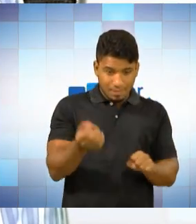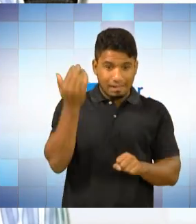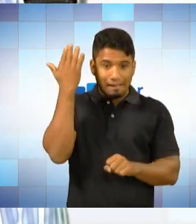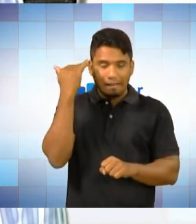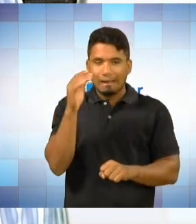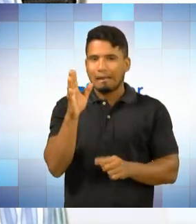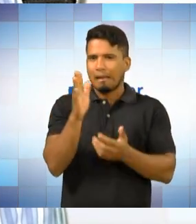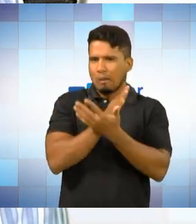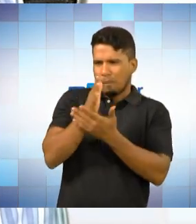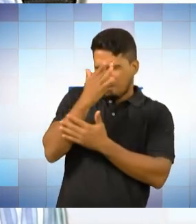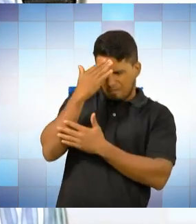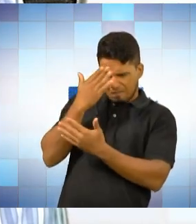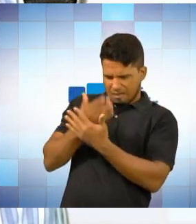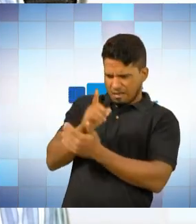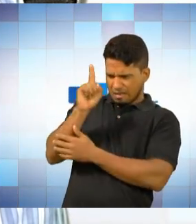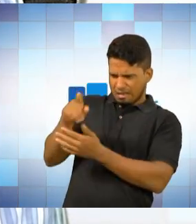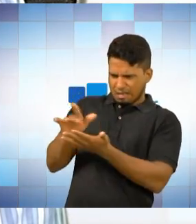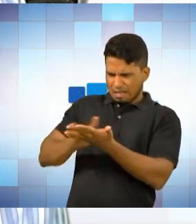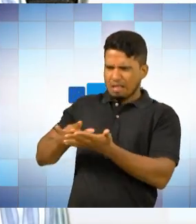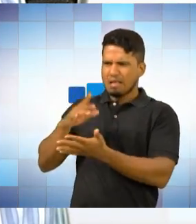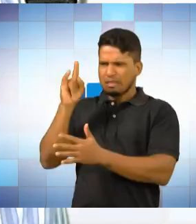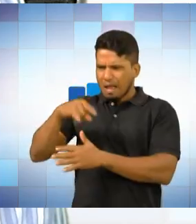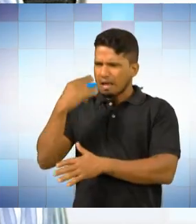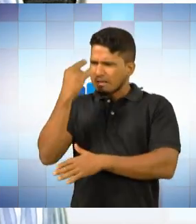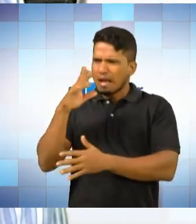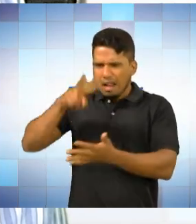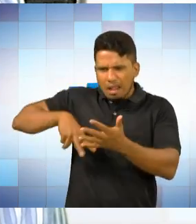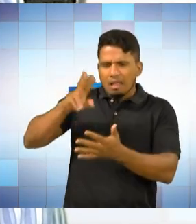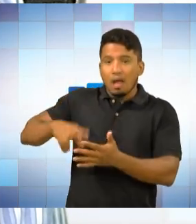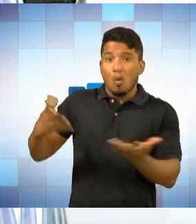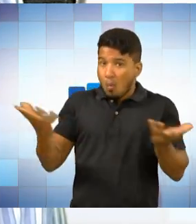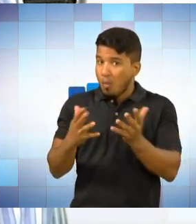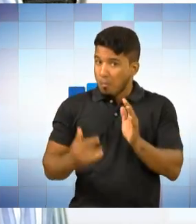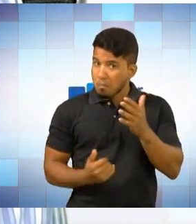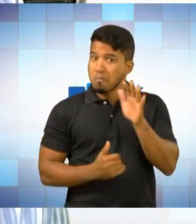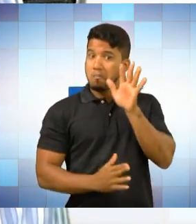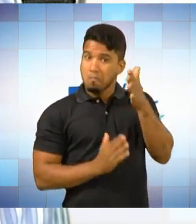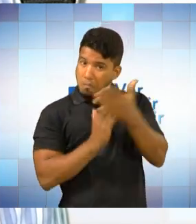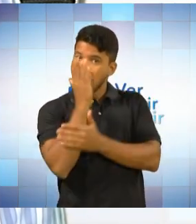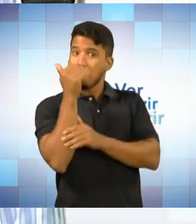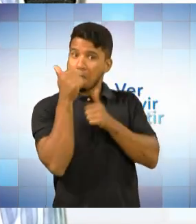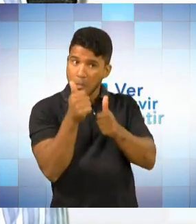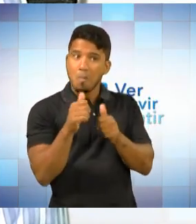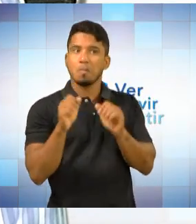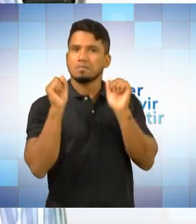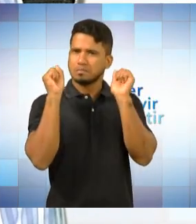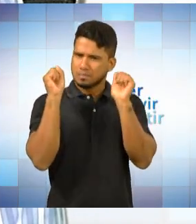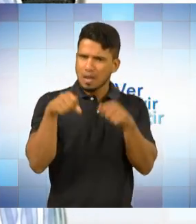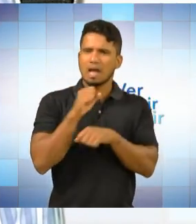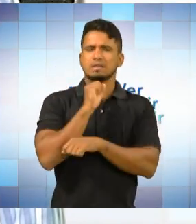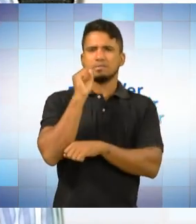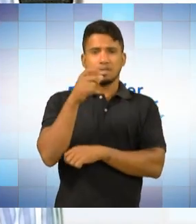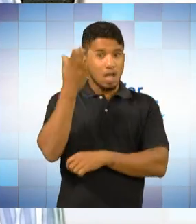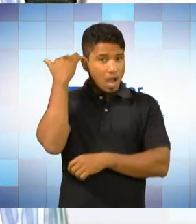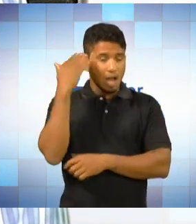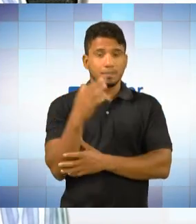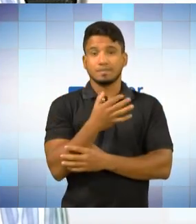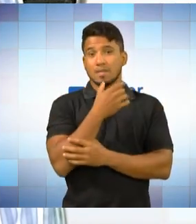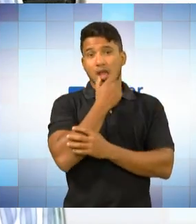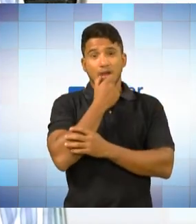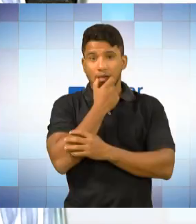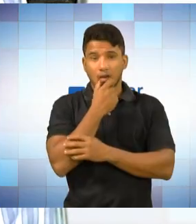época desacreditado, mas ele provou a sua eficiência e depois de sua morte. Quando a Inglaterra